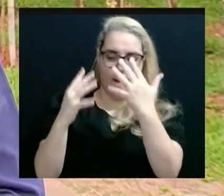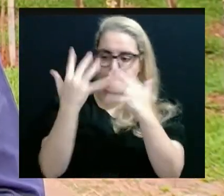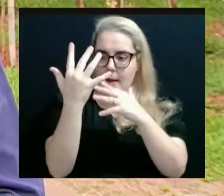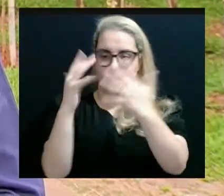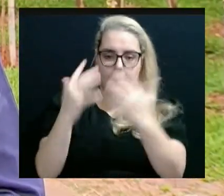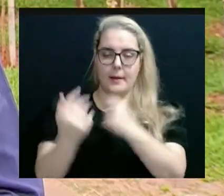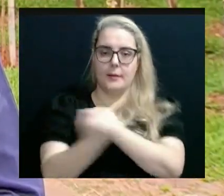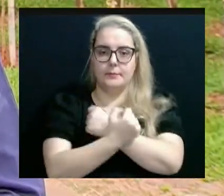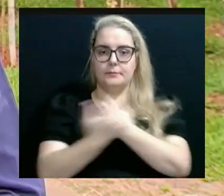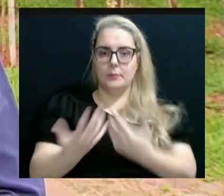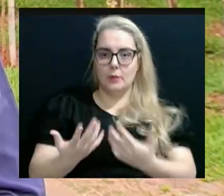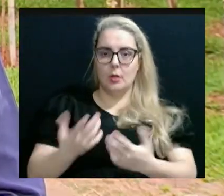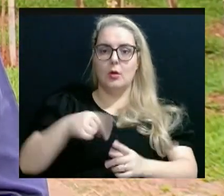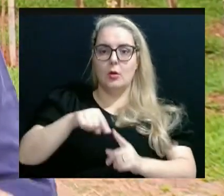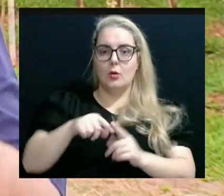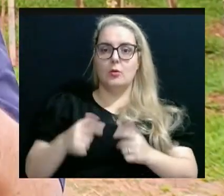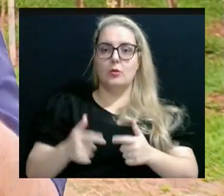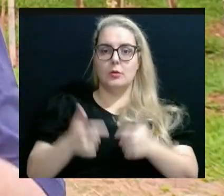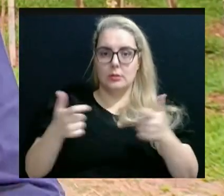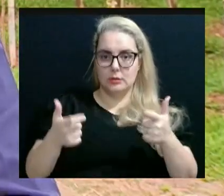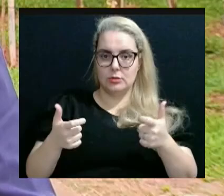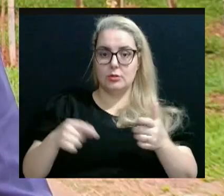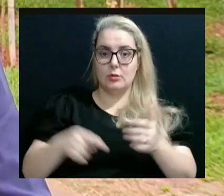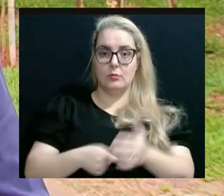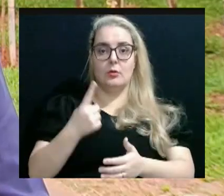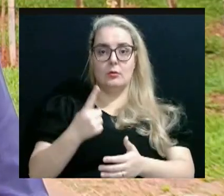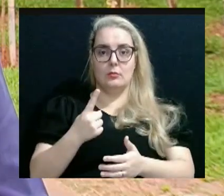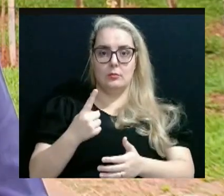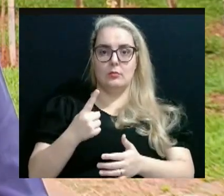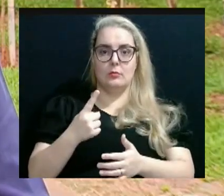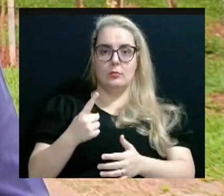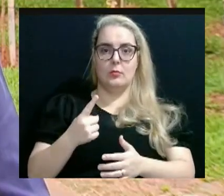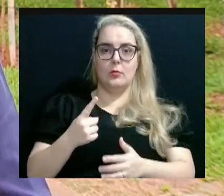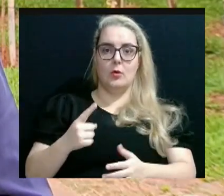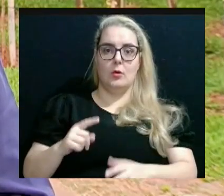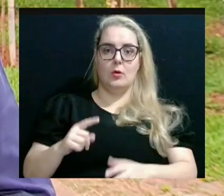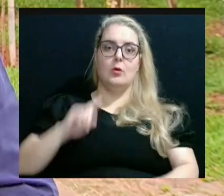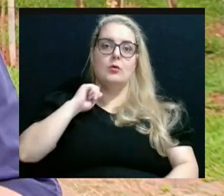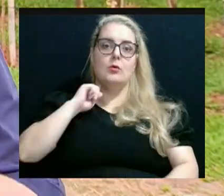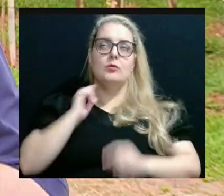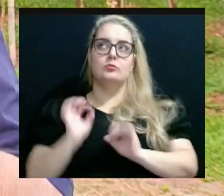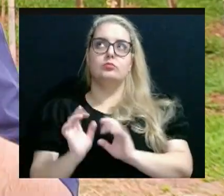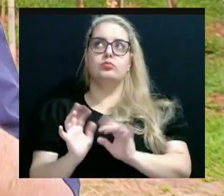microfloresta é, primeiro, capturar o carbono da atmosfera,